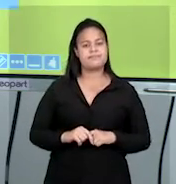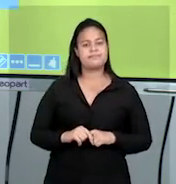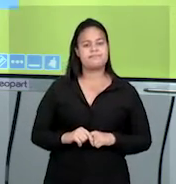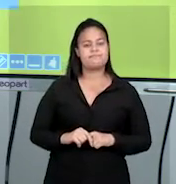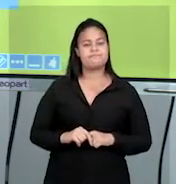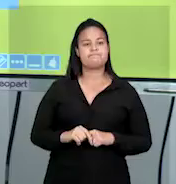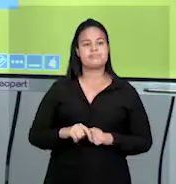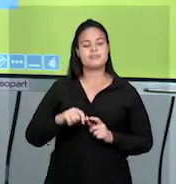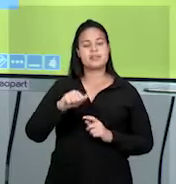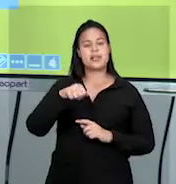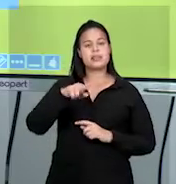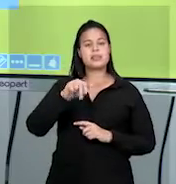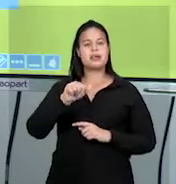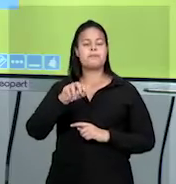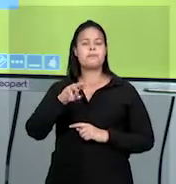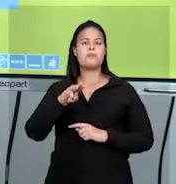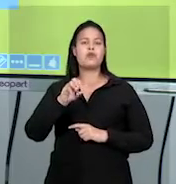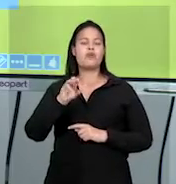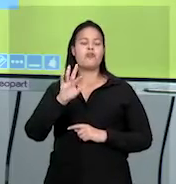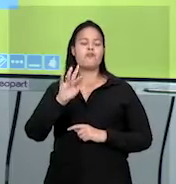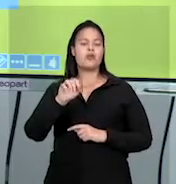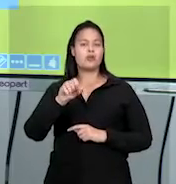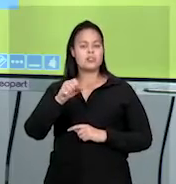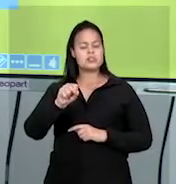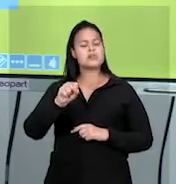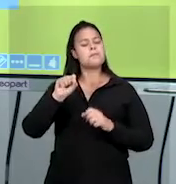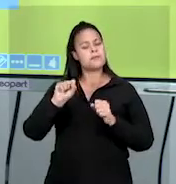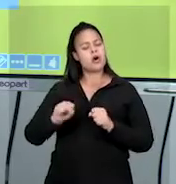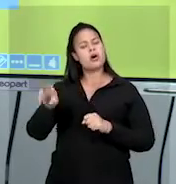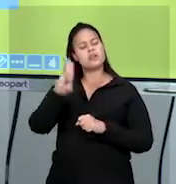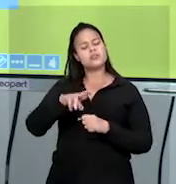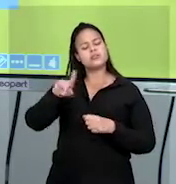em anamorfose ele pode ser também um mapa coroplético. Um mapa